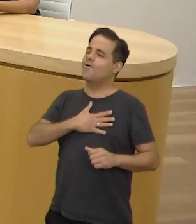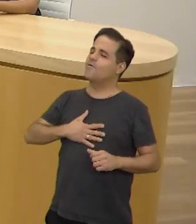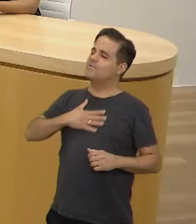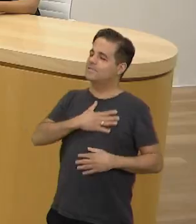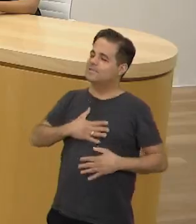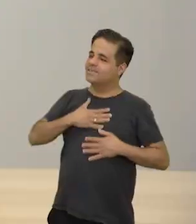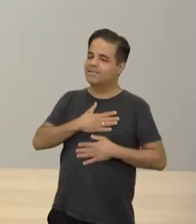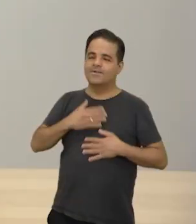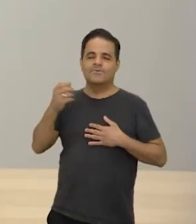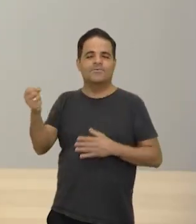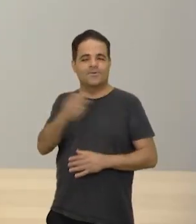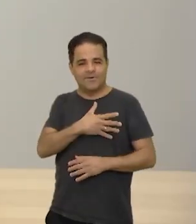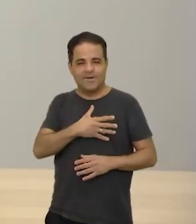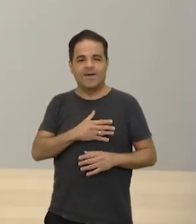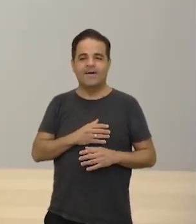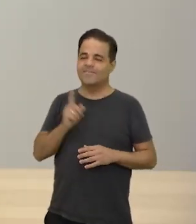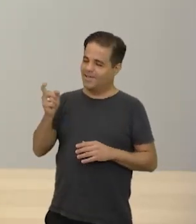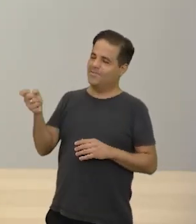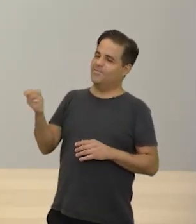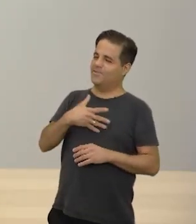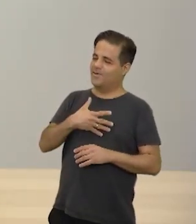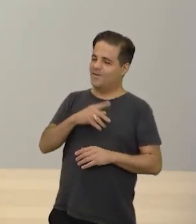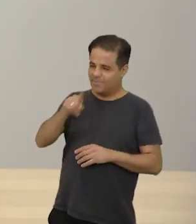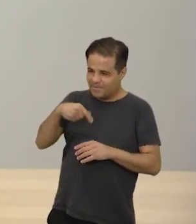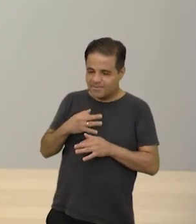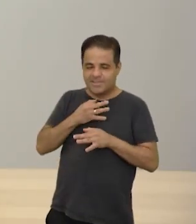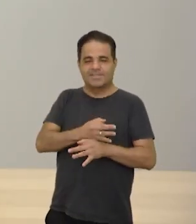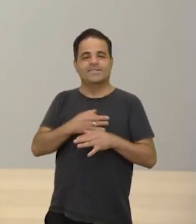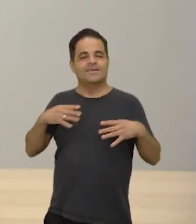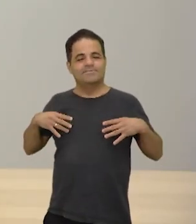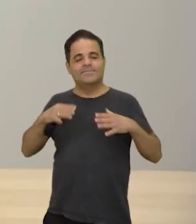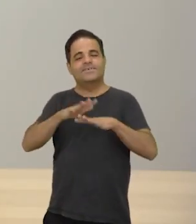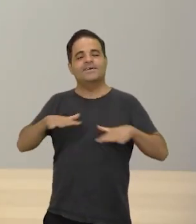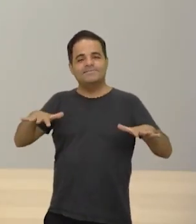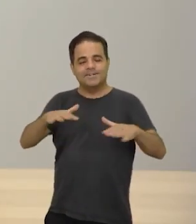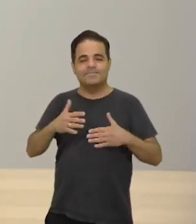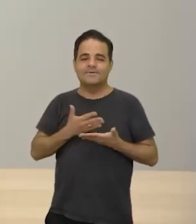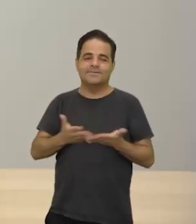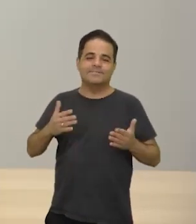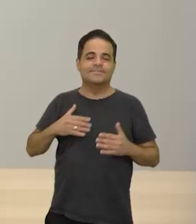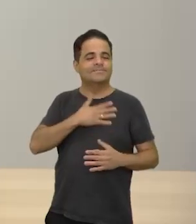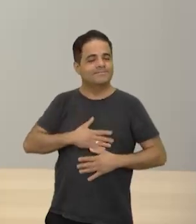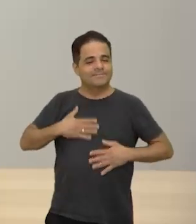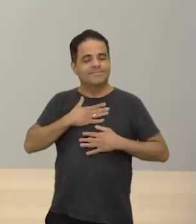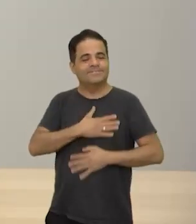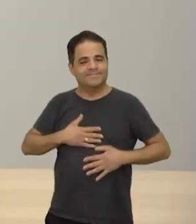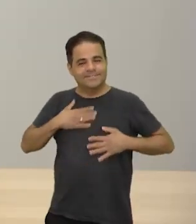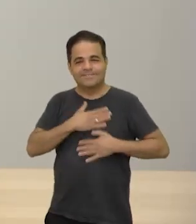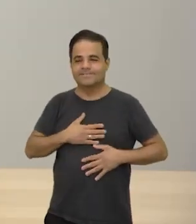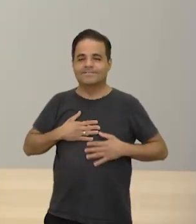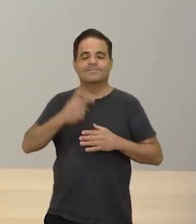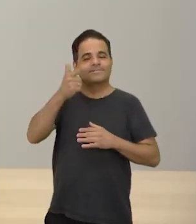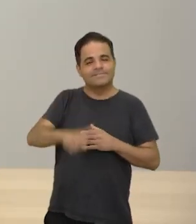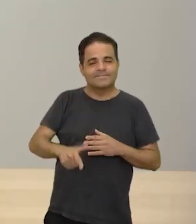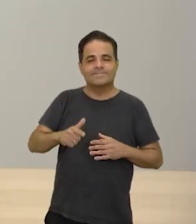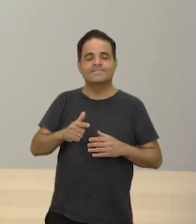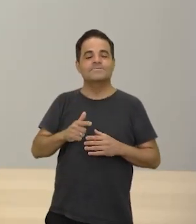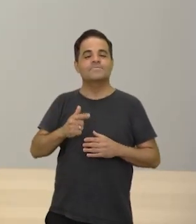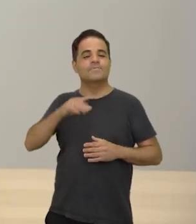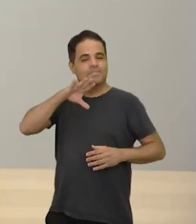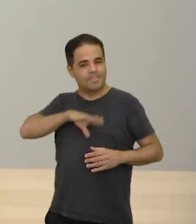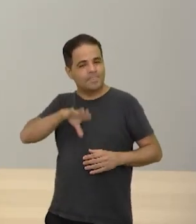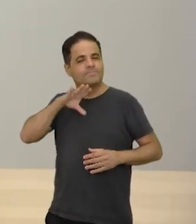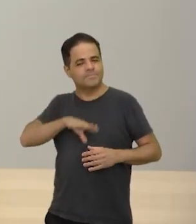viu? Nova professora. Voltou renovada depois das férias. Férias, Gente, espetacular. É um prazer estar com vocês para mais uma aula de